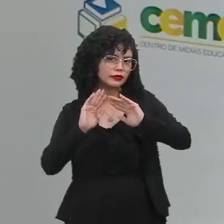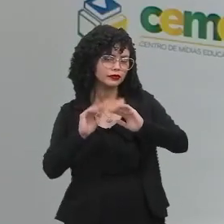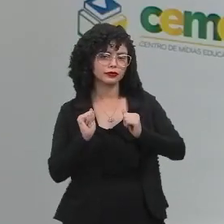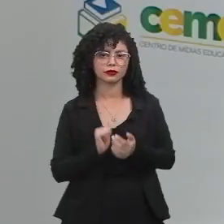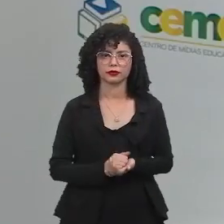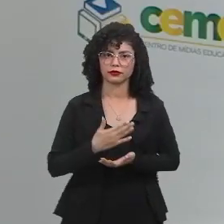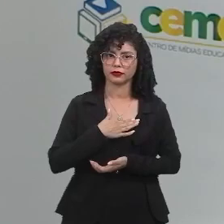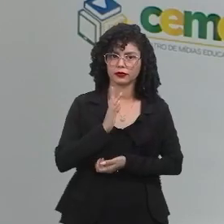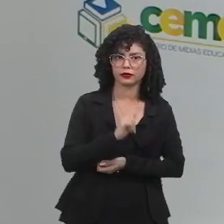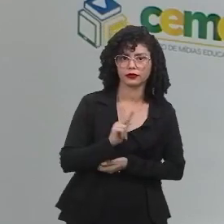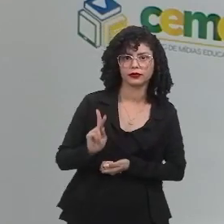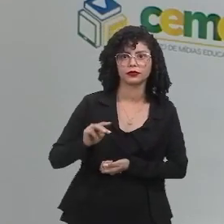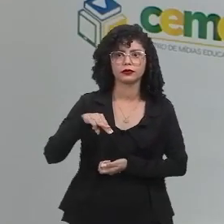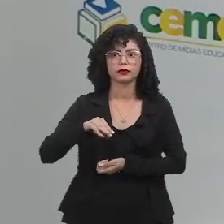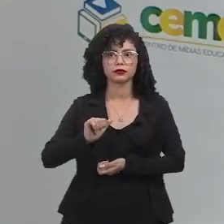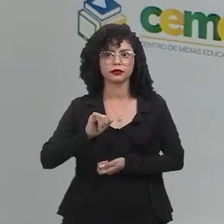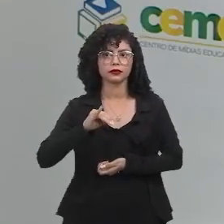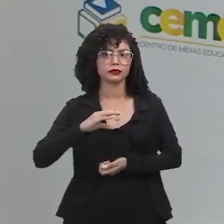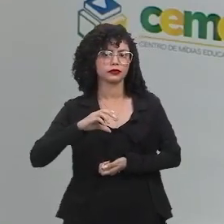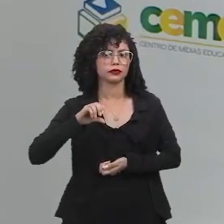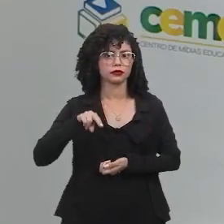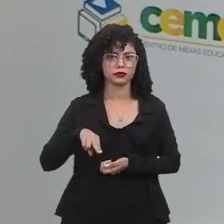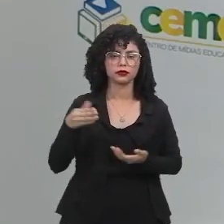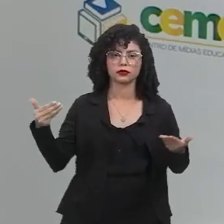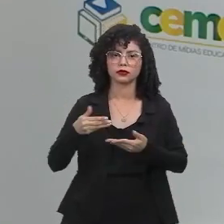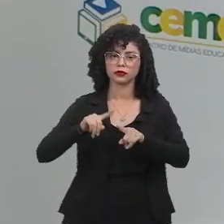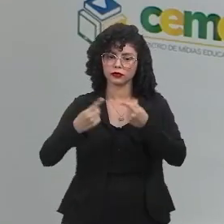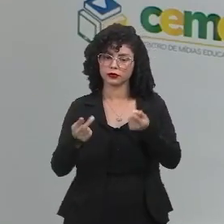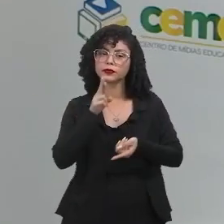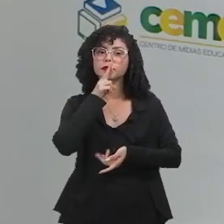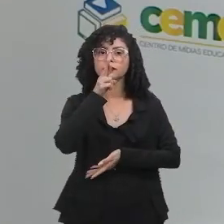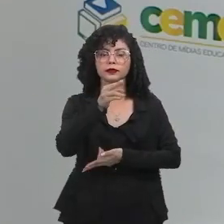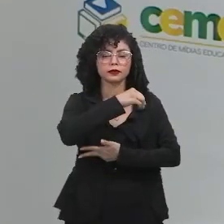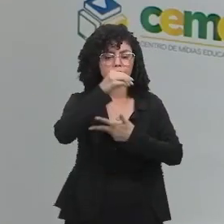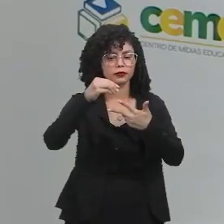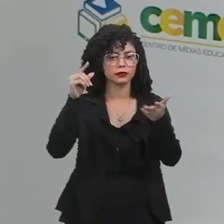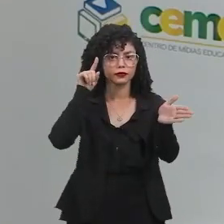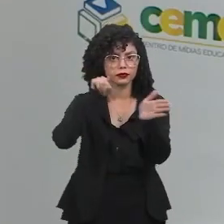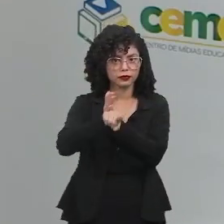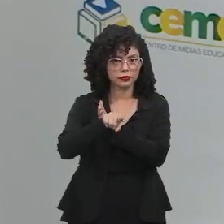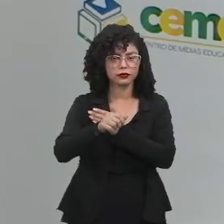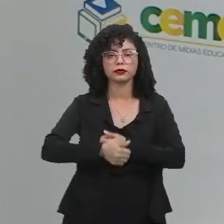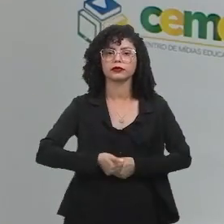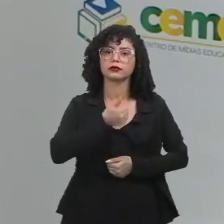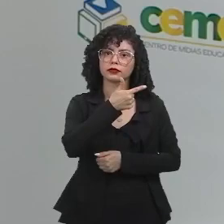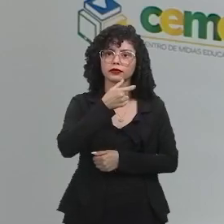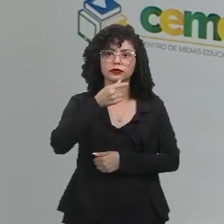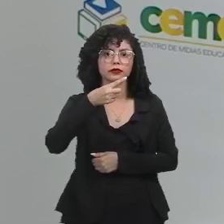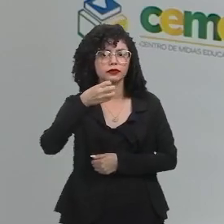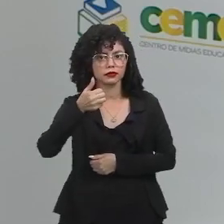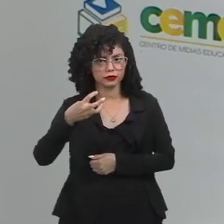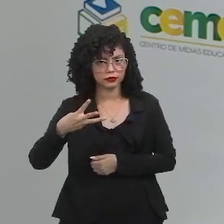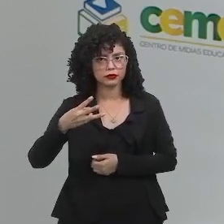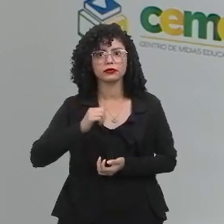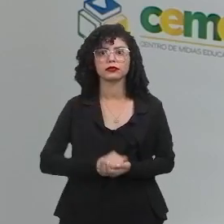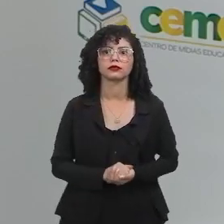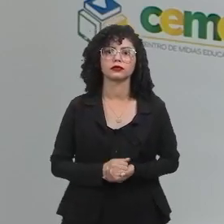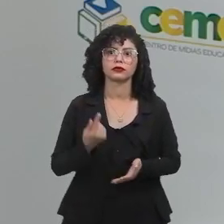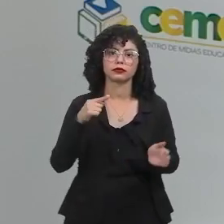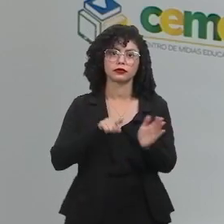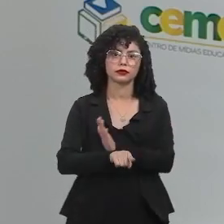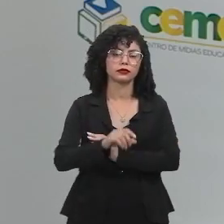Olá, eu sou o professor Michael. Vamos a mais uma resolução de questões do Enem 2023, a